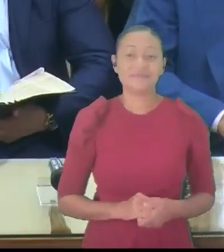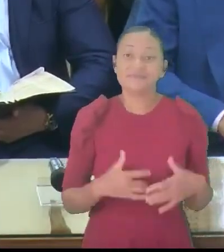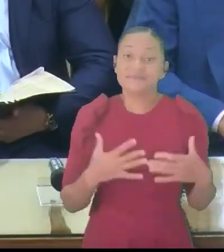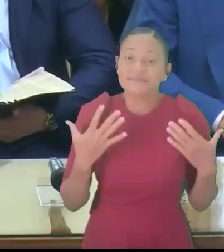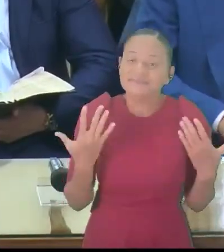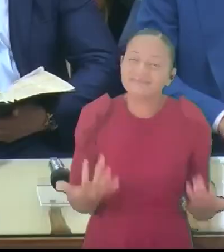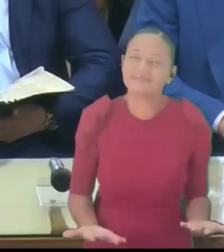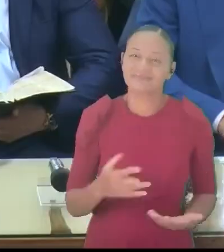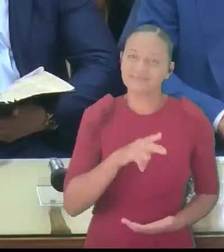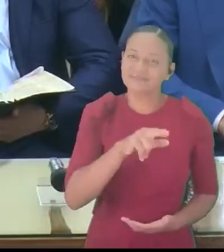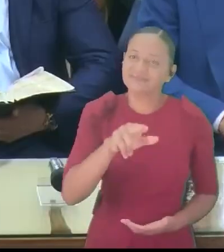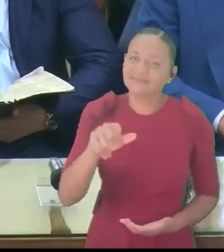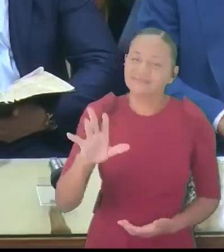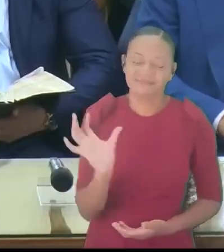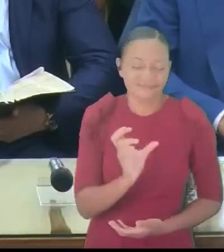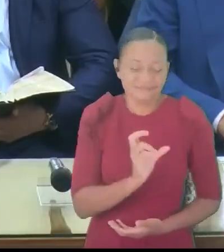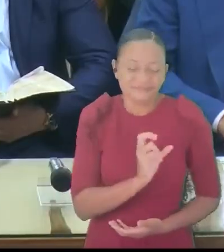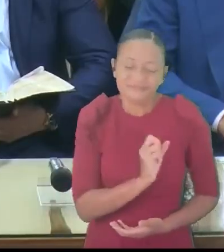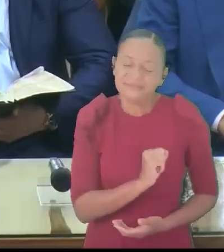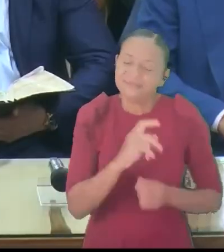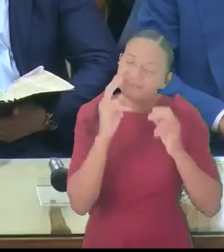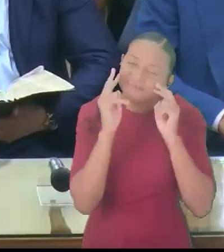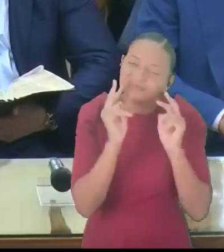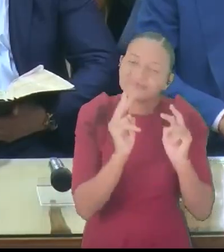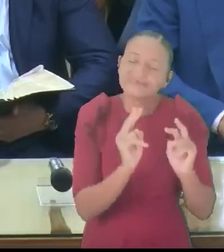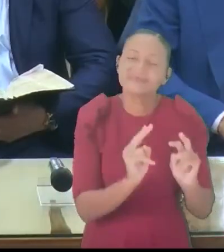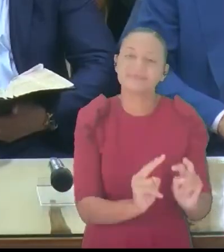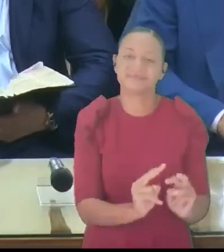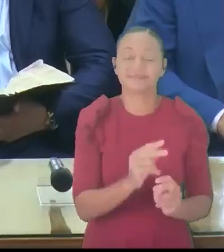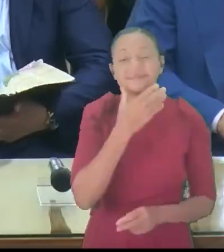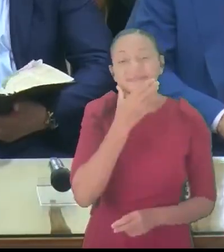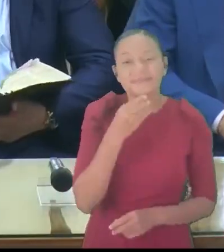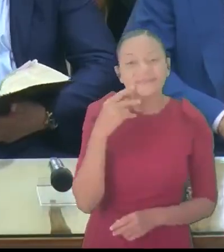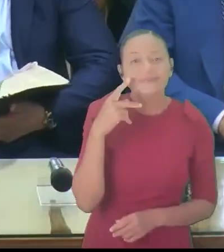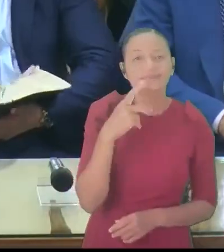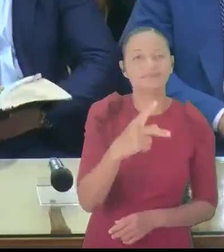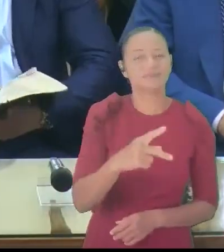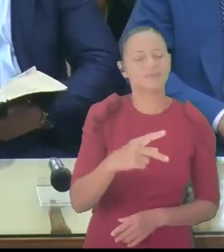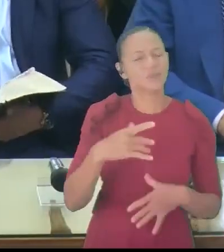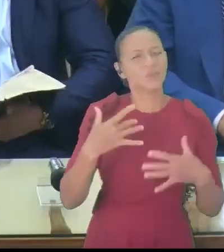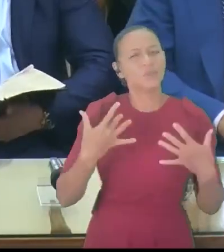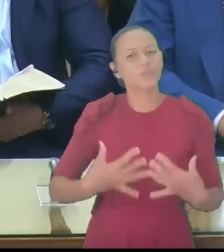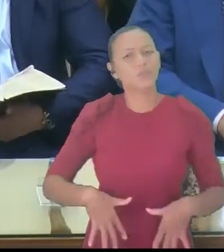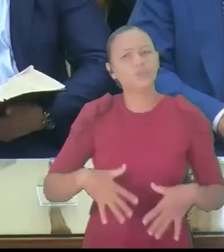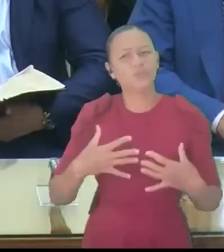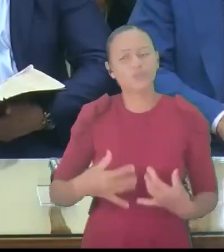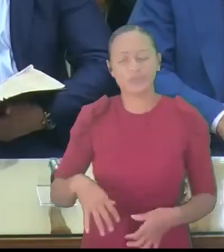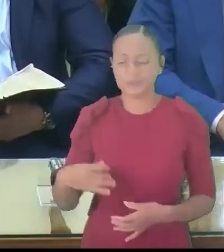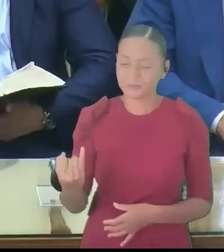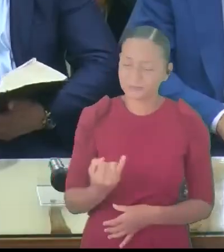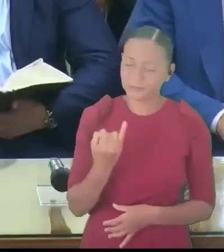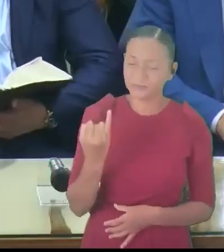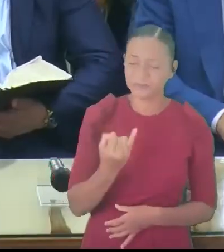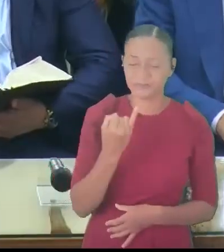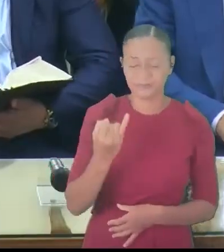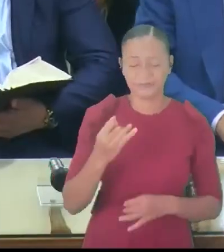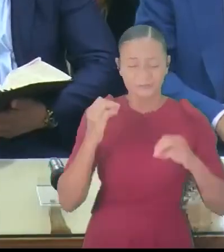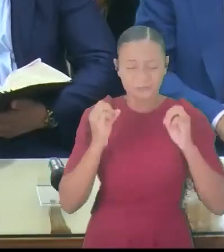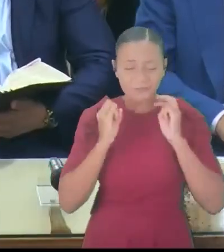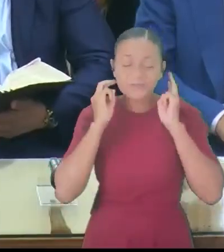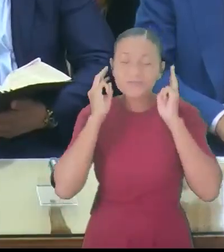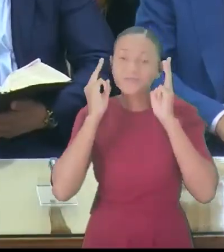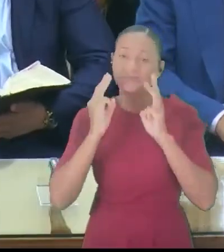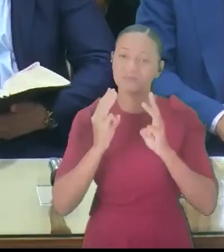Então, irmãos amados, nós vemos aqui que esse profeta era tão importante que Moisés disse: quem